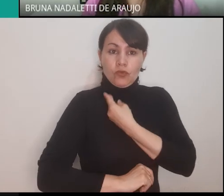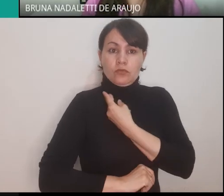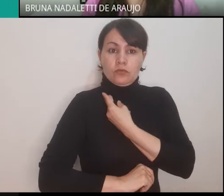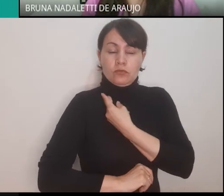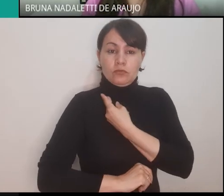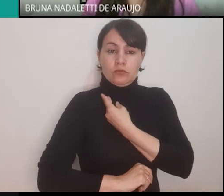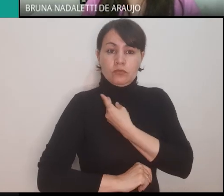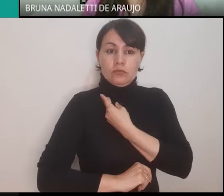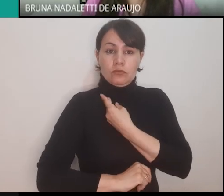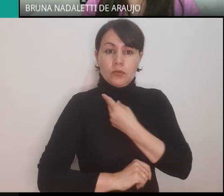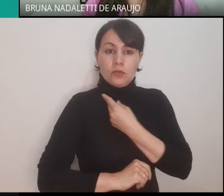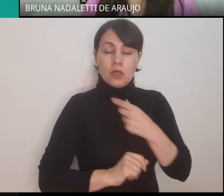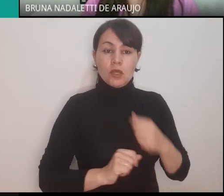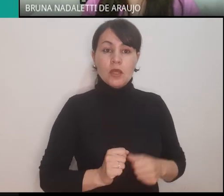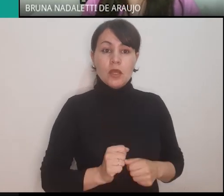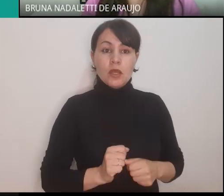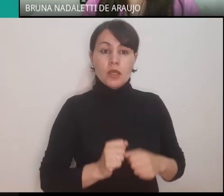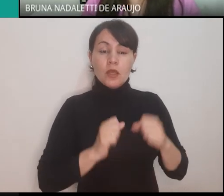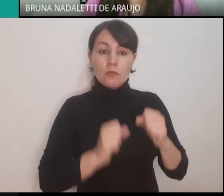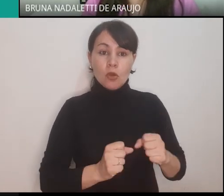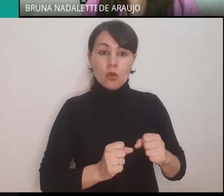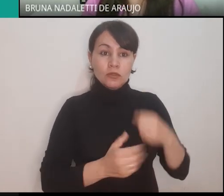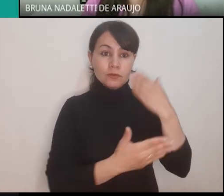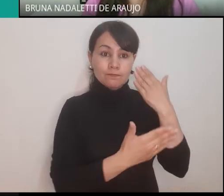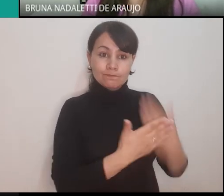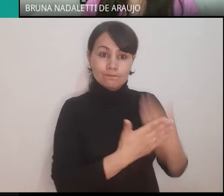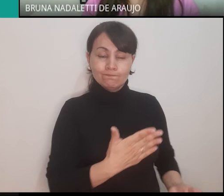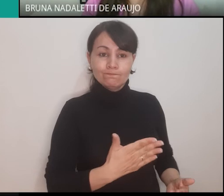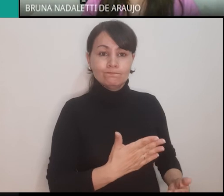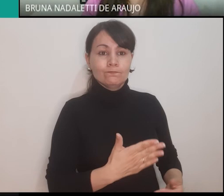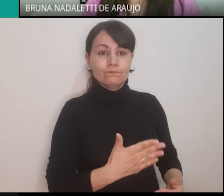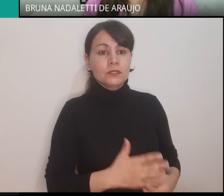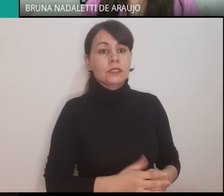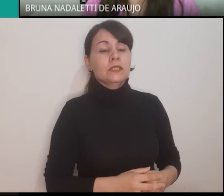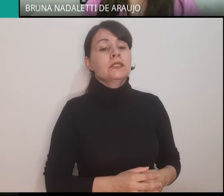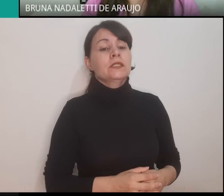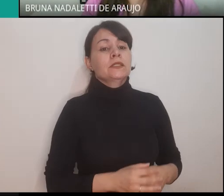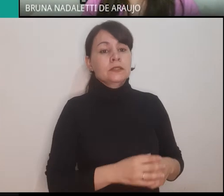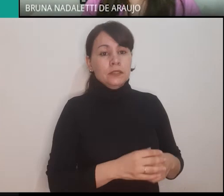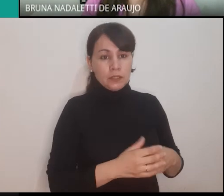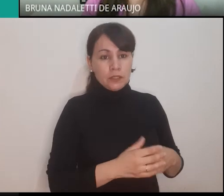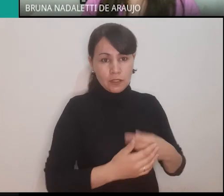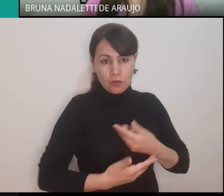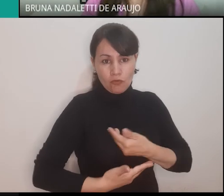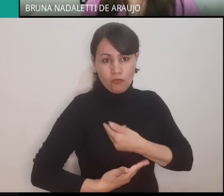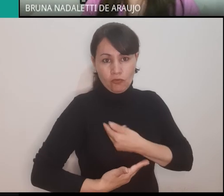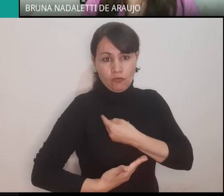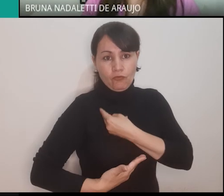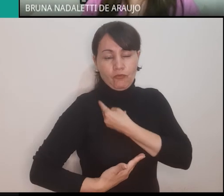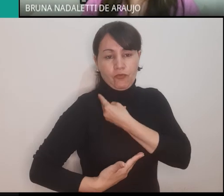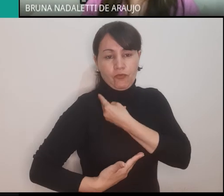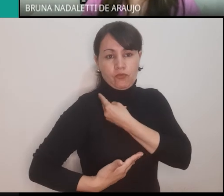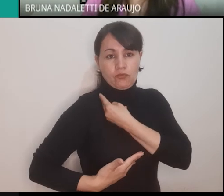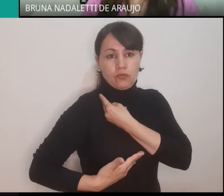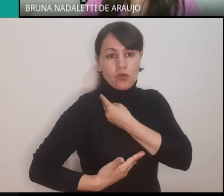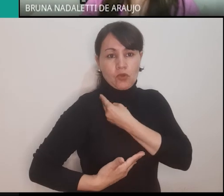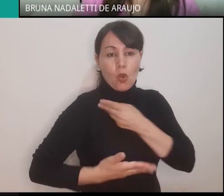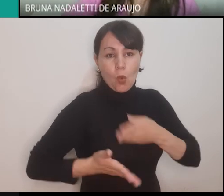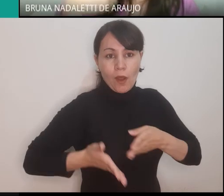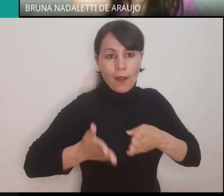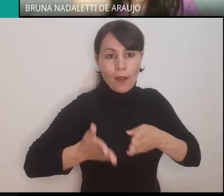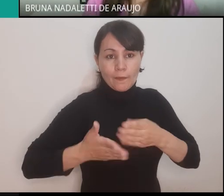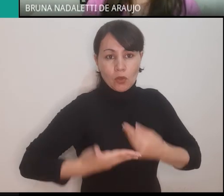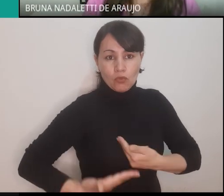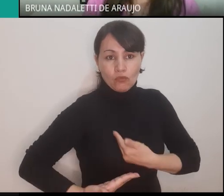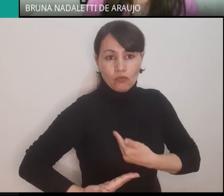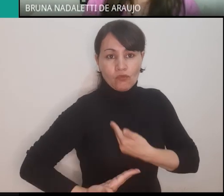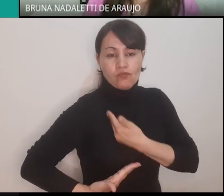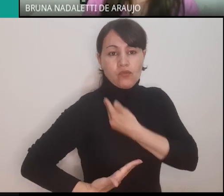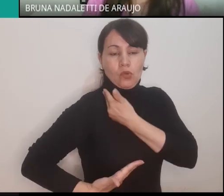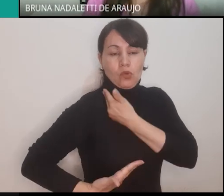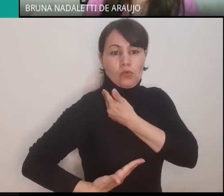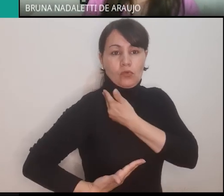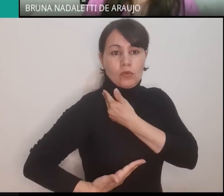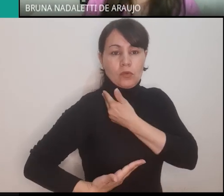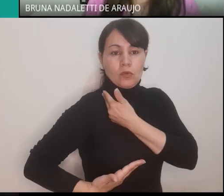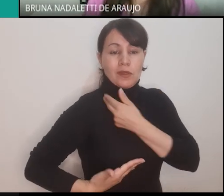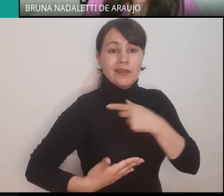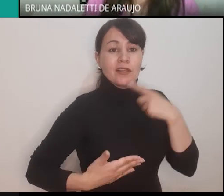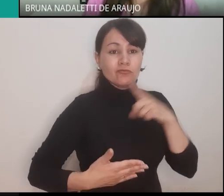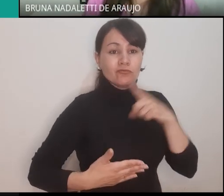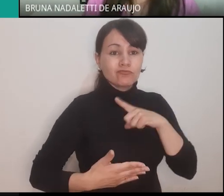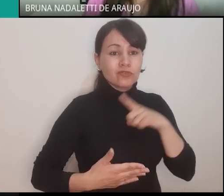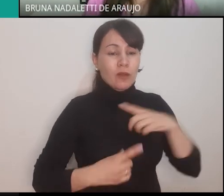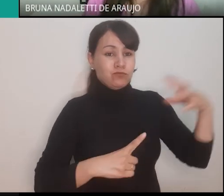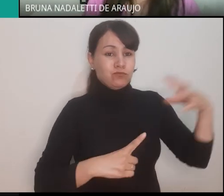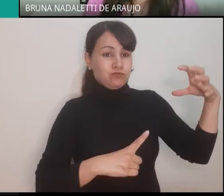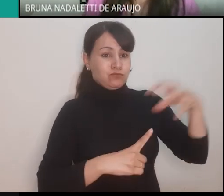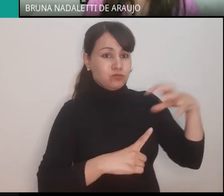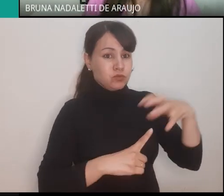de estenose, pode-se perder definitivamente aquela veia. Então, nós temos inclusive uma implicância na rede